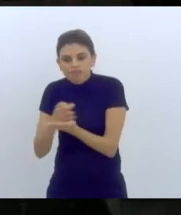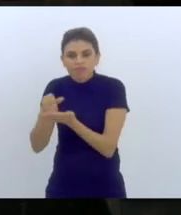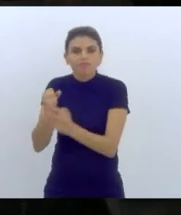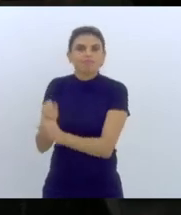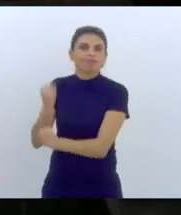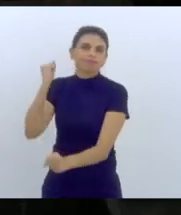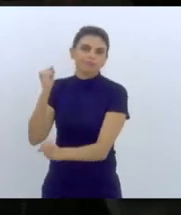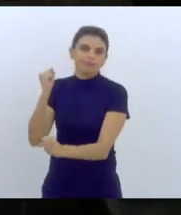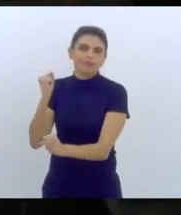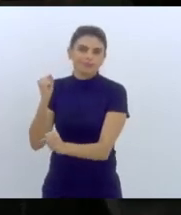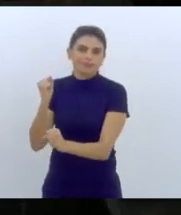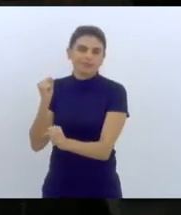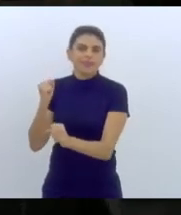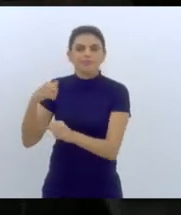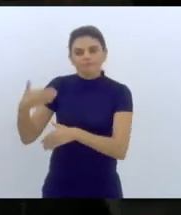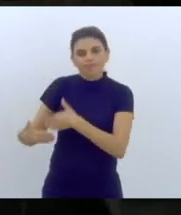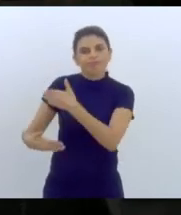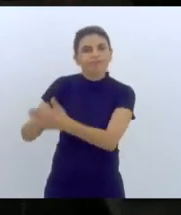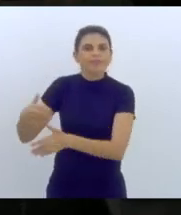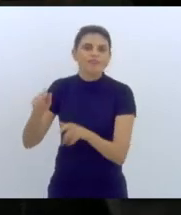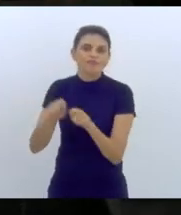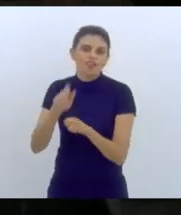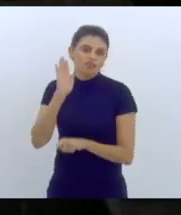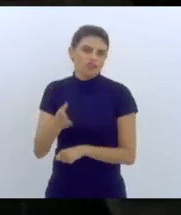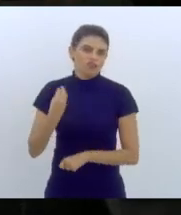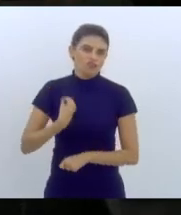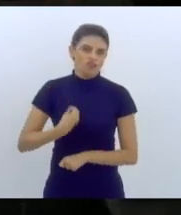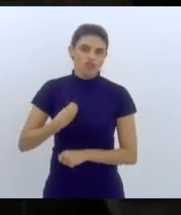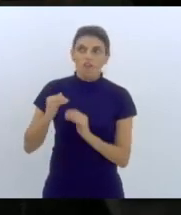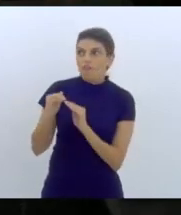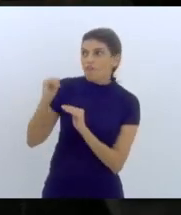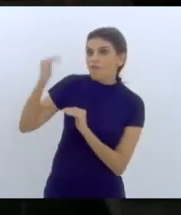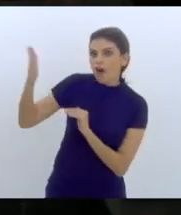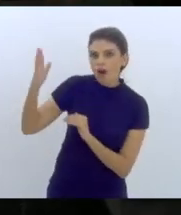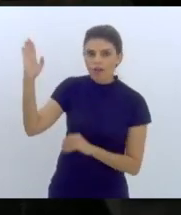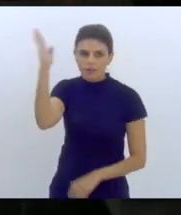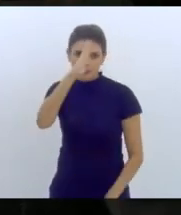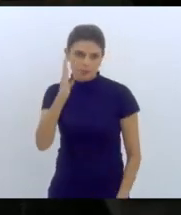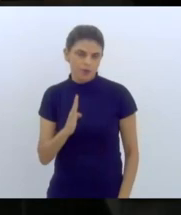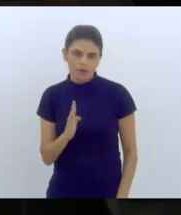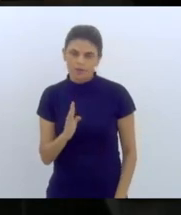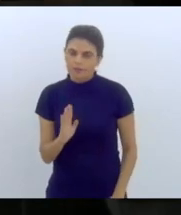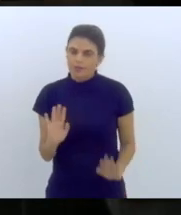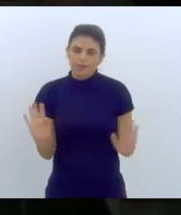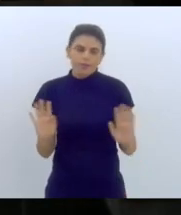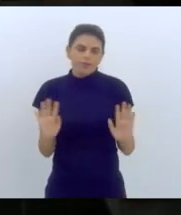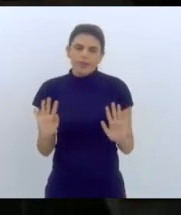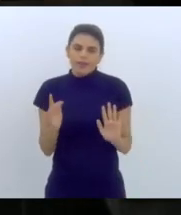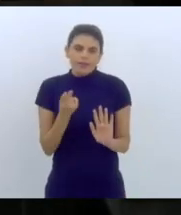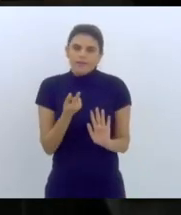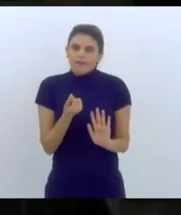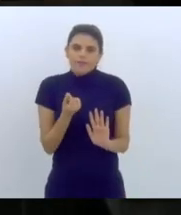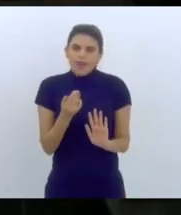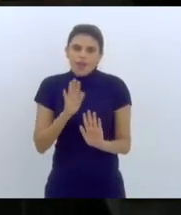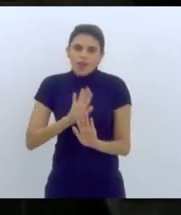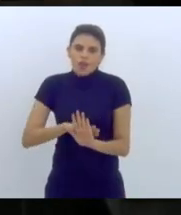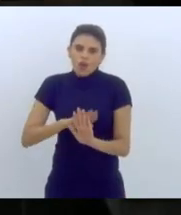fretamento, todas feitas no exterior, sem nenhum nível